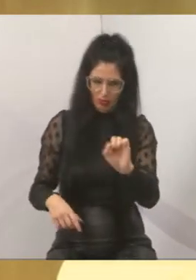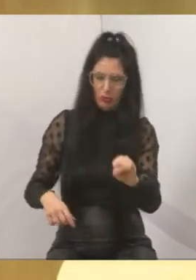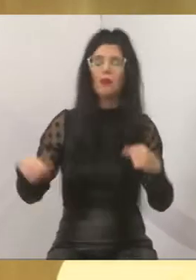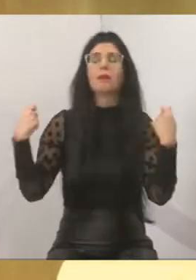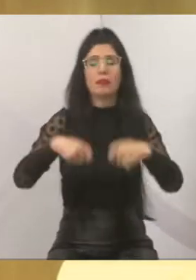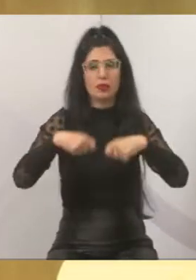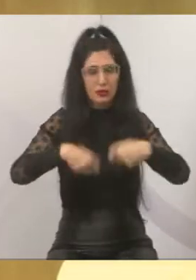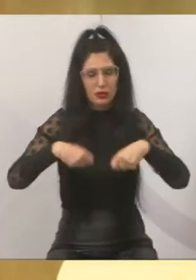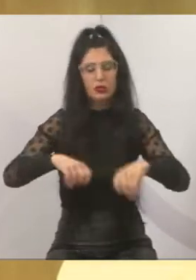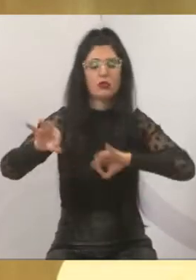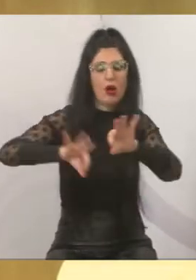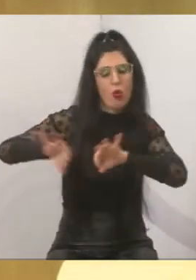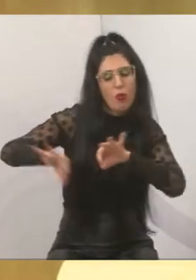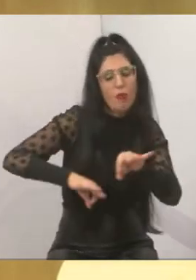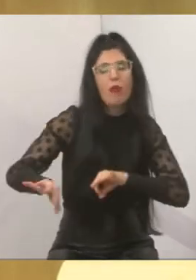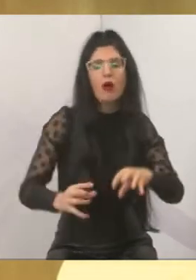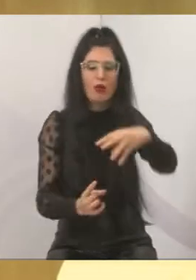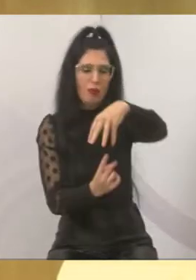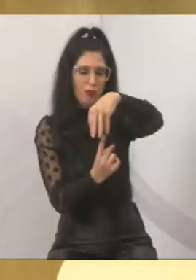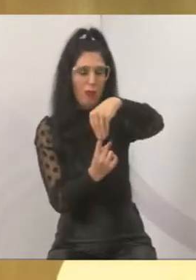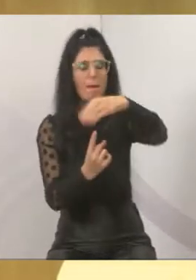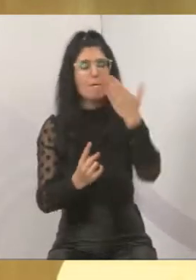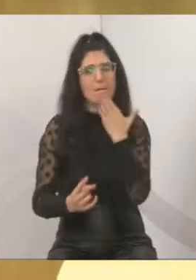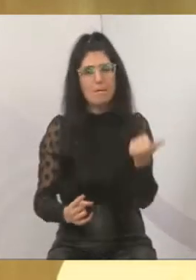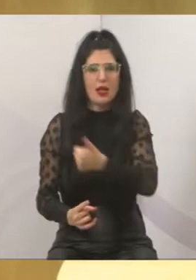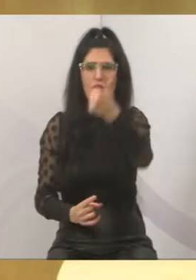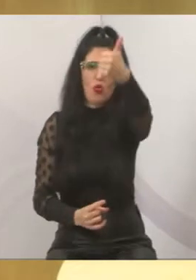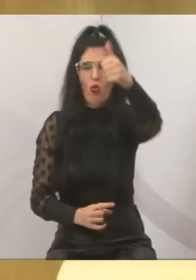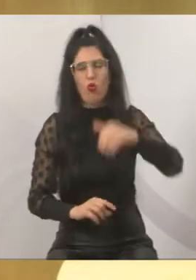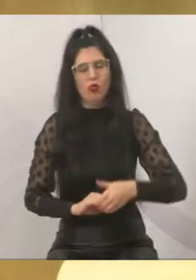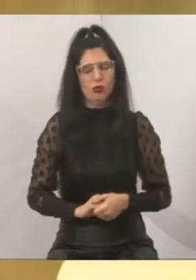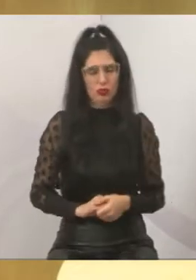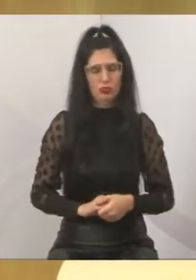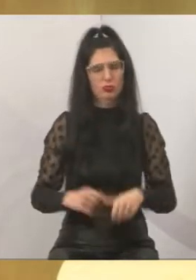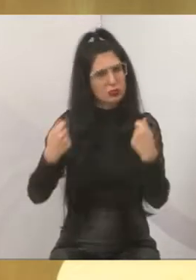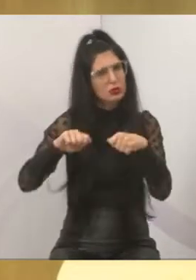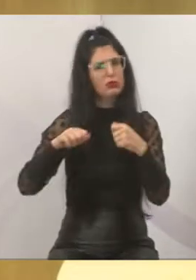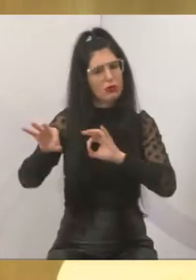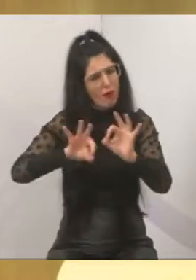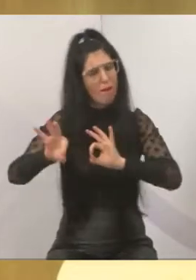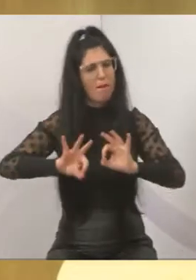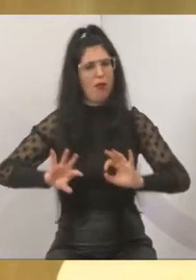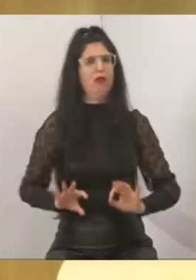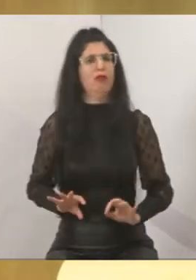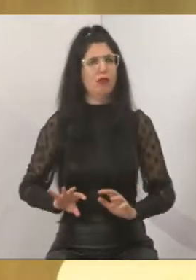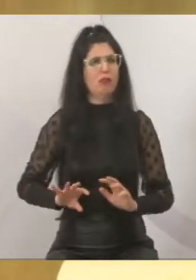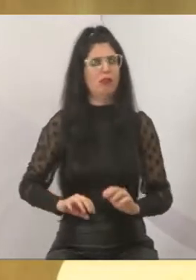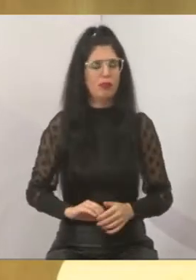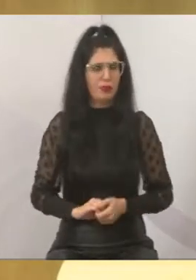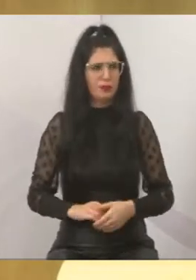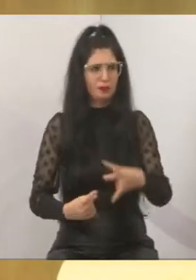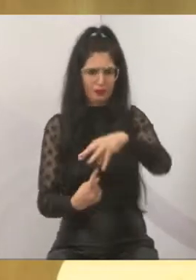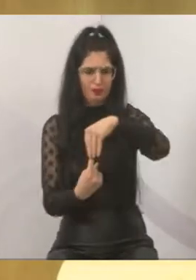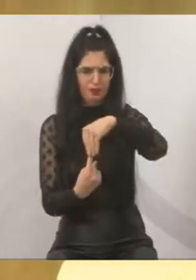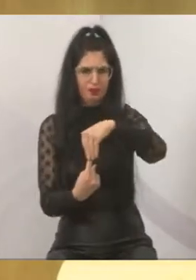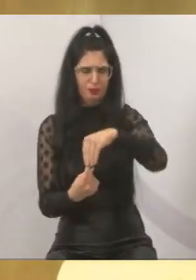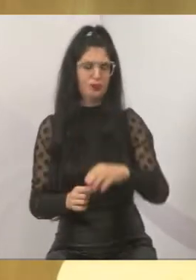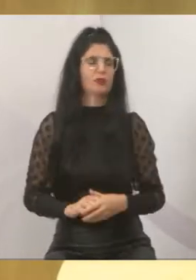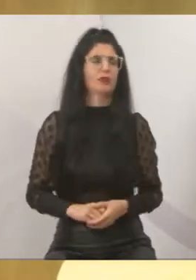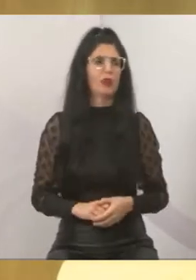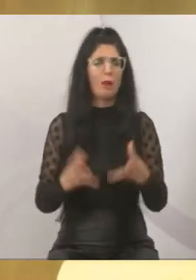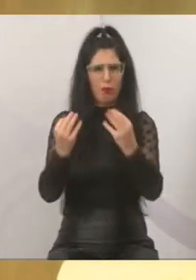ponto de qualidade para os munícipes que ali necessitam desse serviço quase